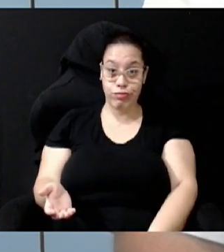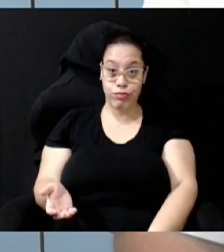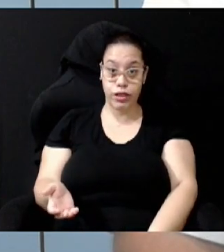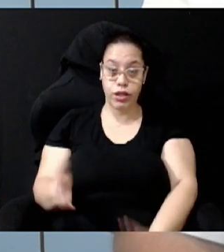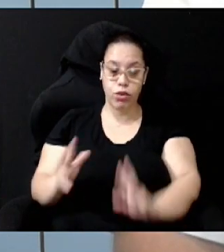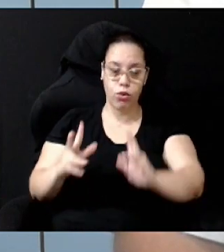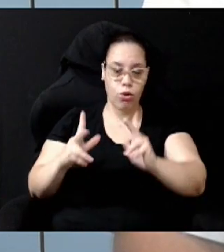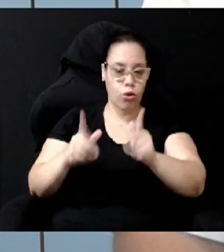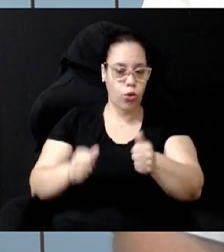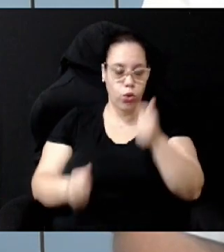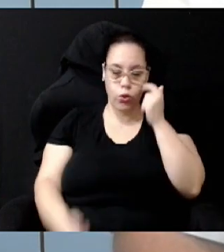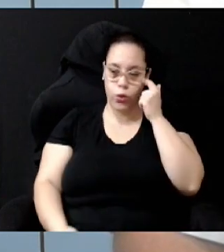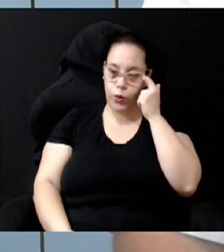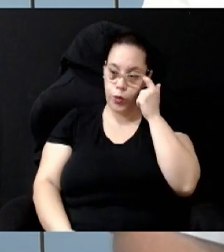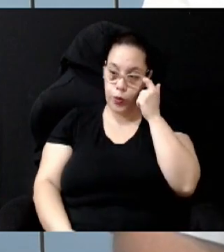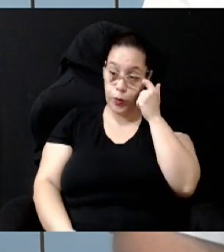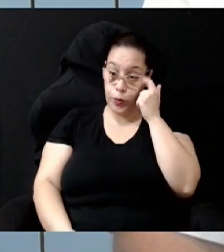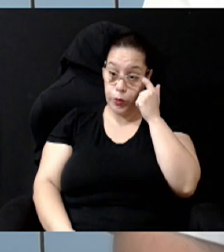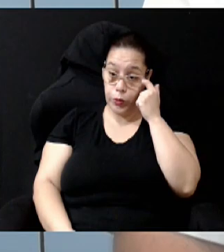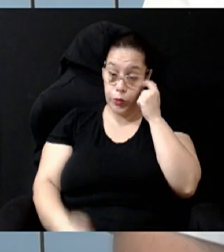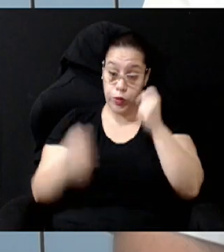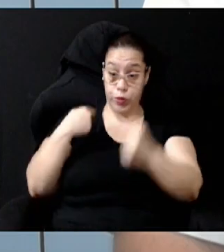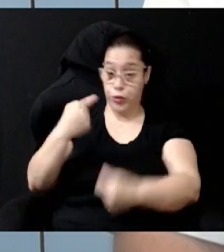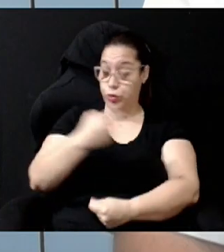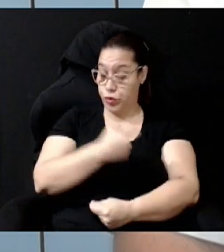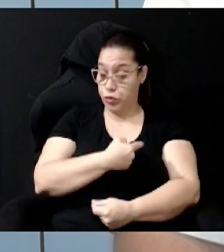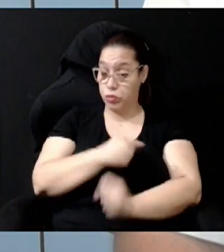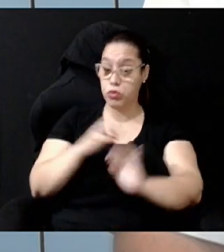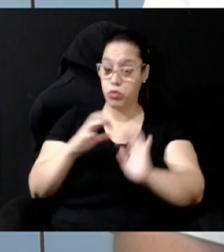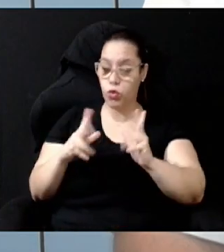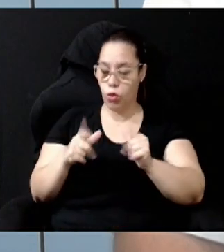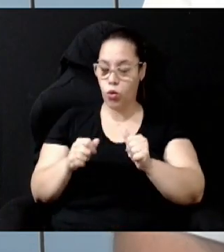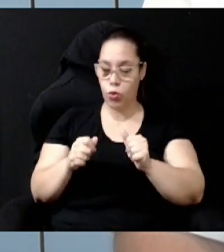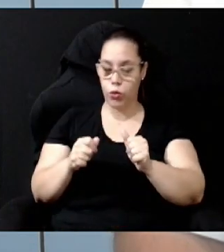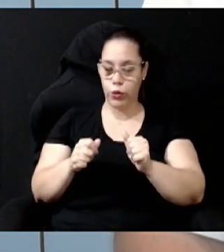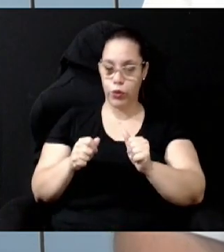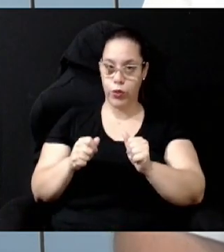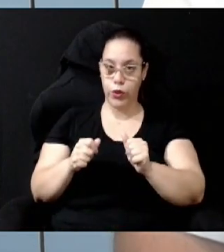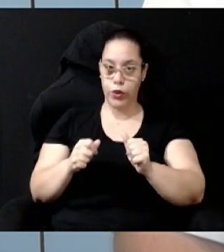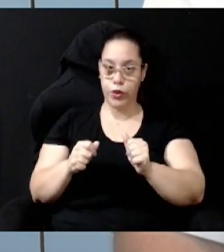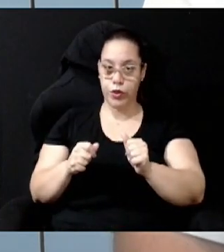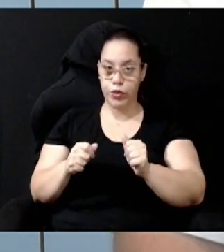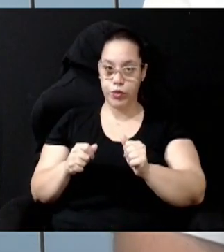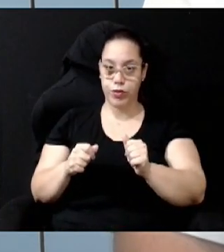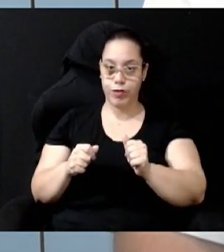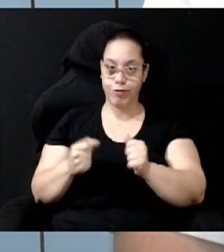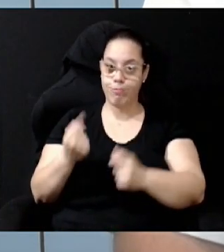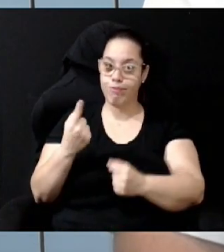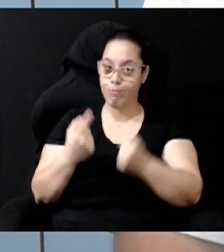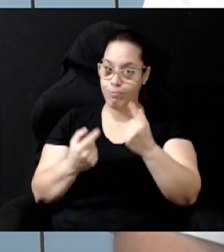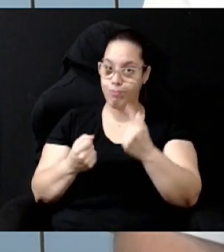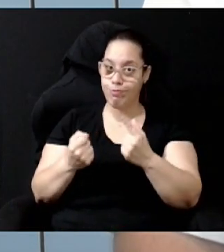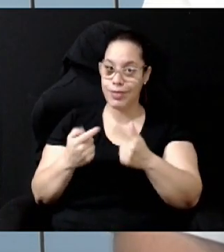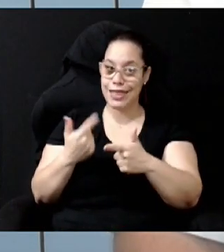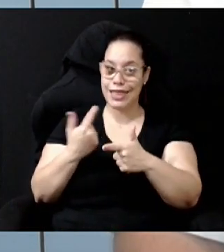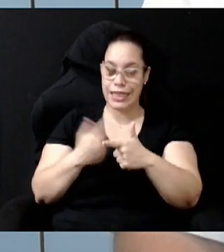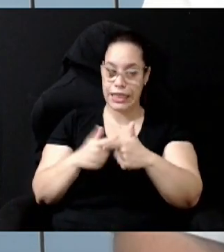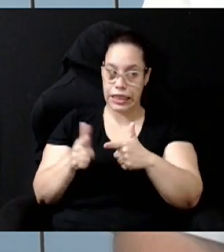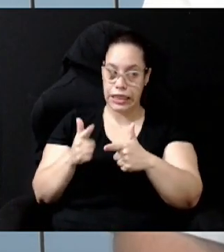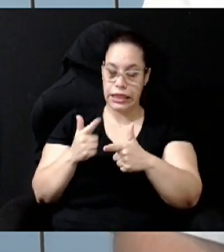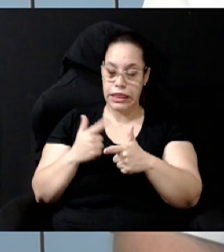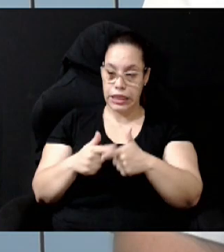porque nós todos estamos sujeitos a consequências disso.